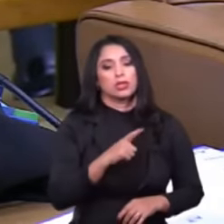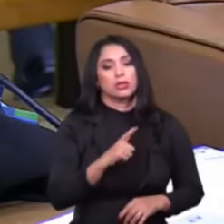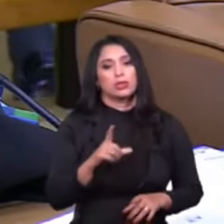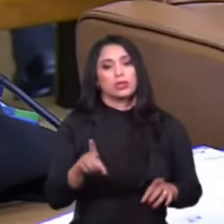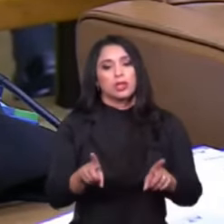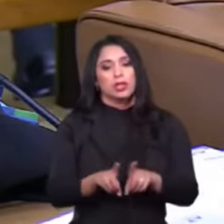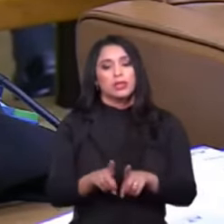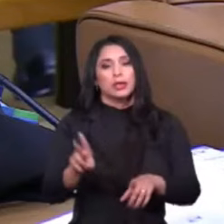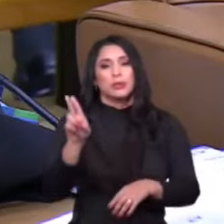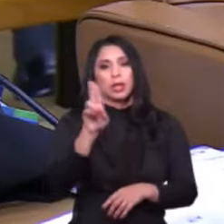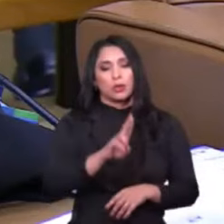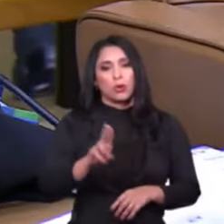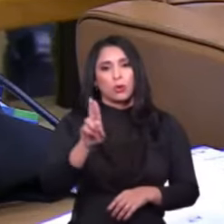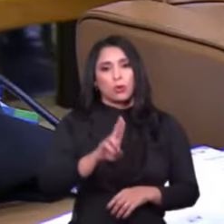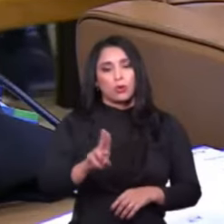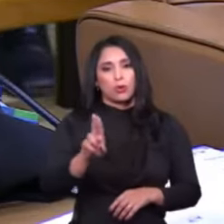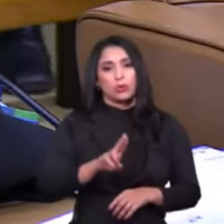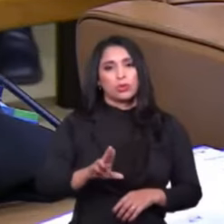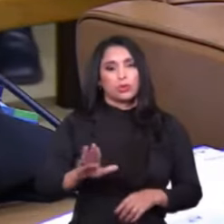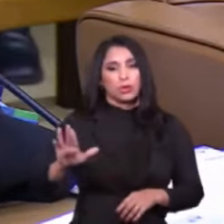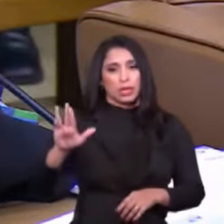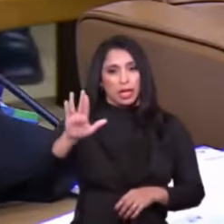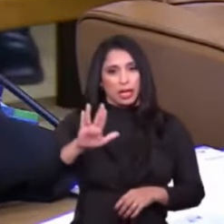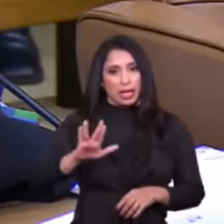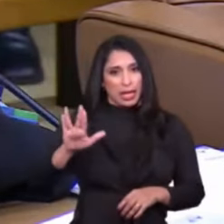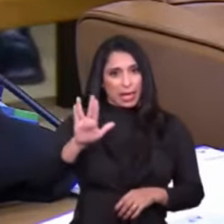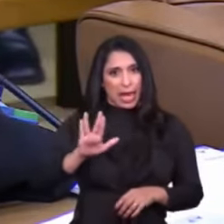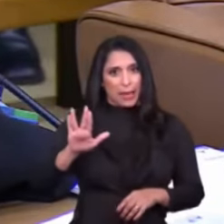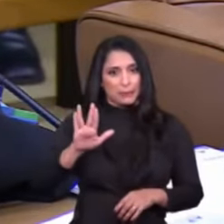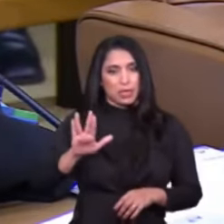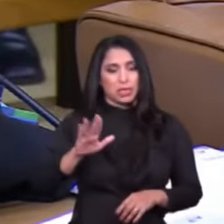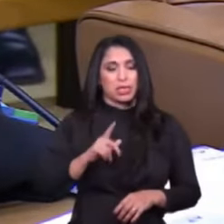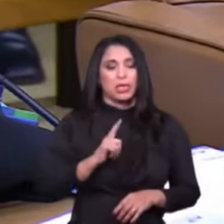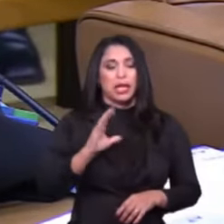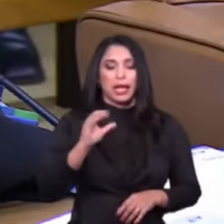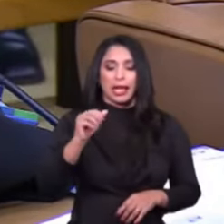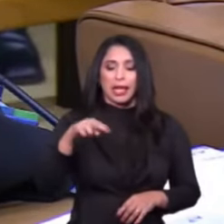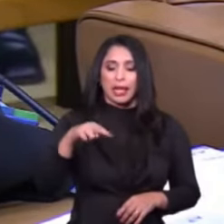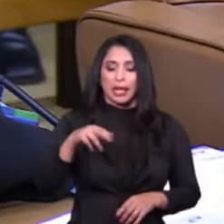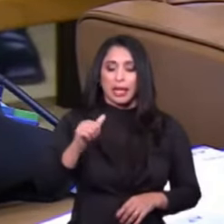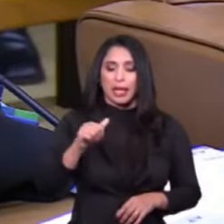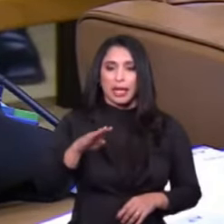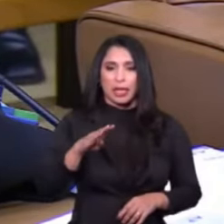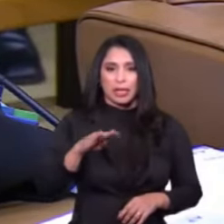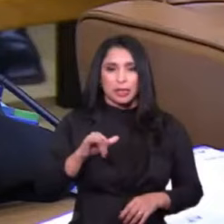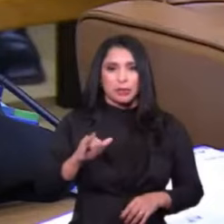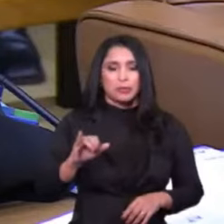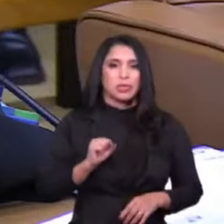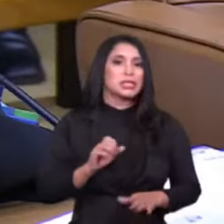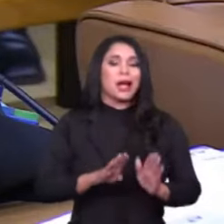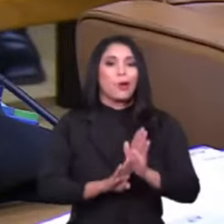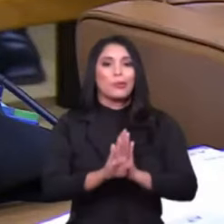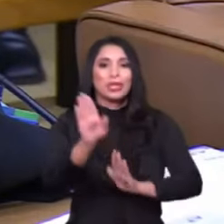associados ao uso regular de cannabis aumentou, juntamente com o número de hospitalizações. Cerca de 40% dos